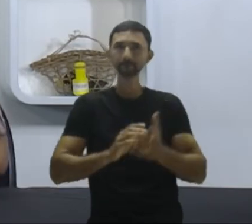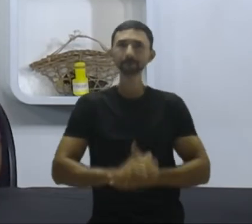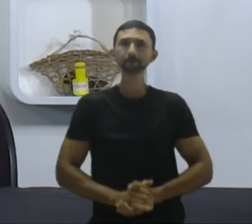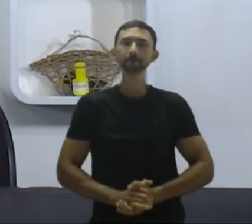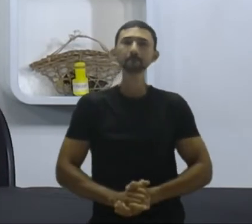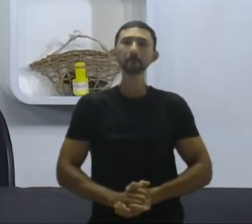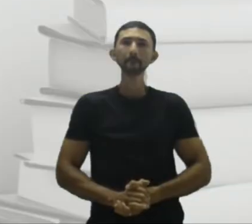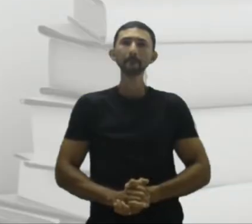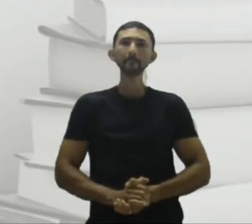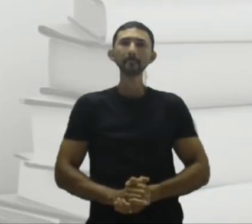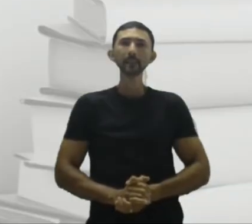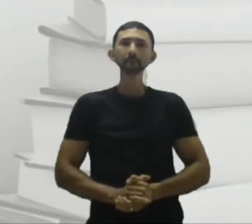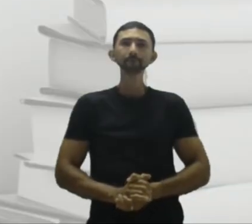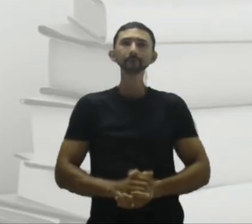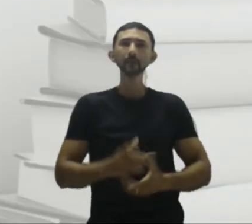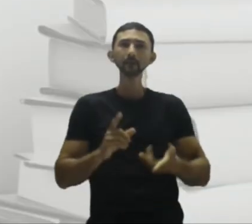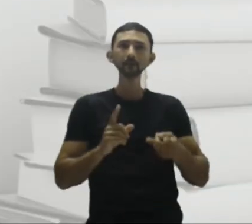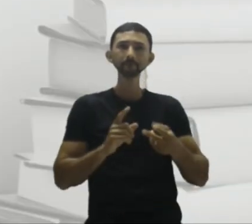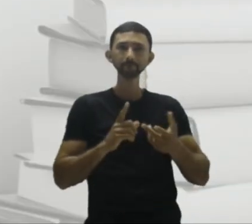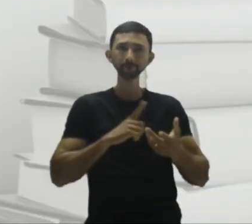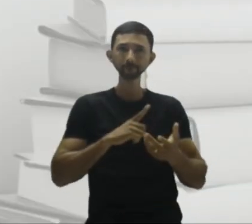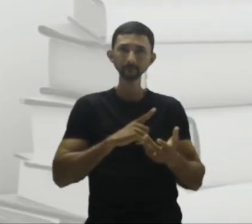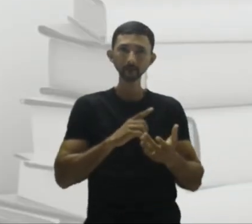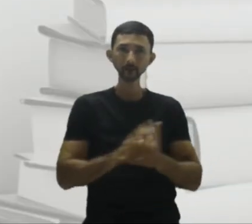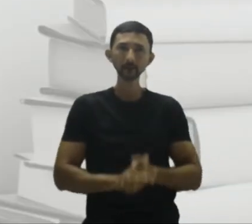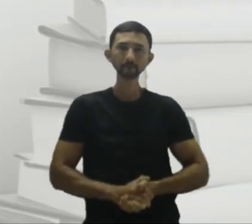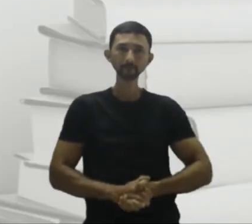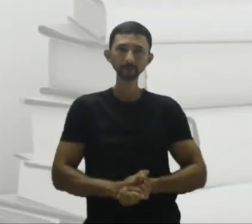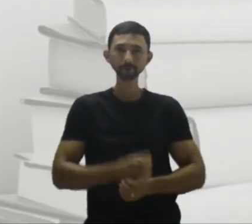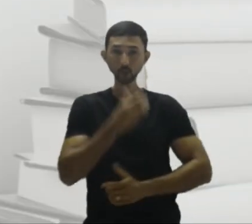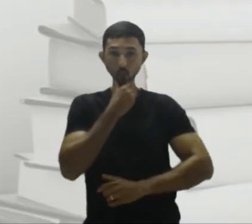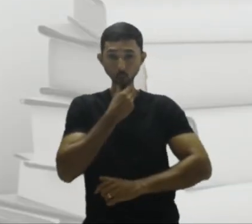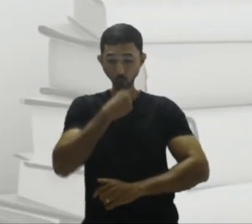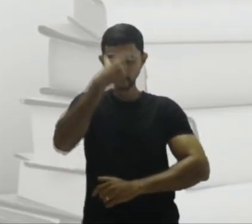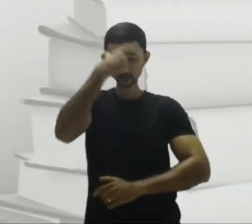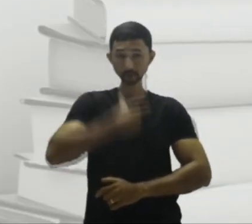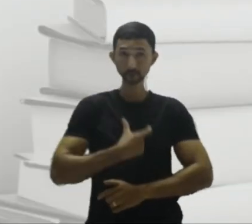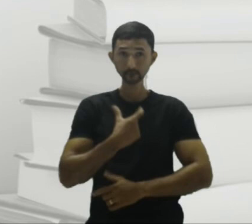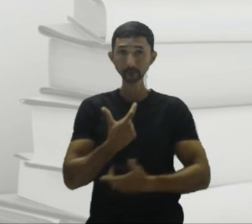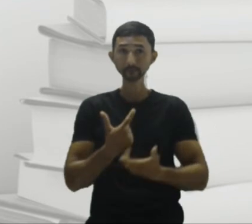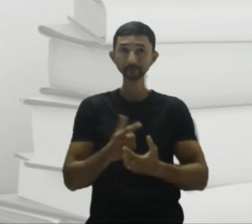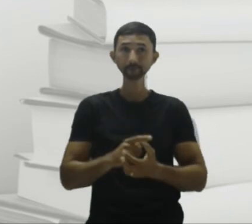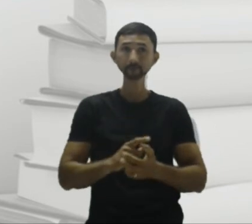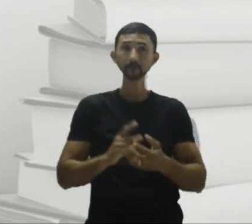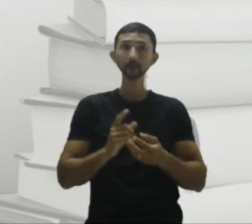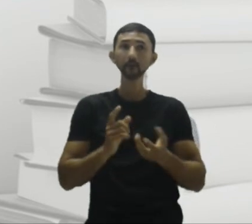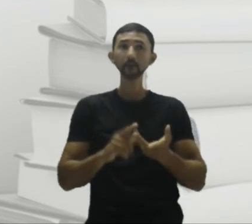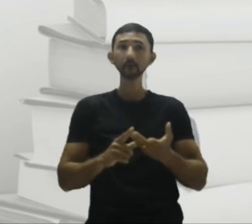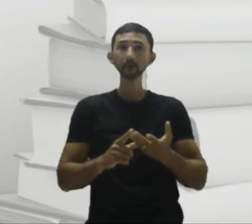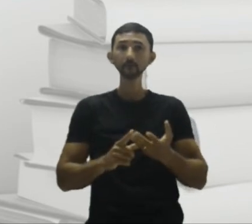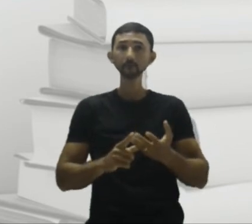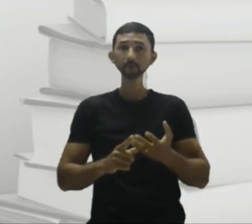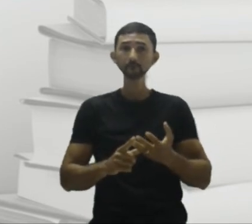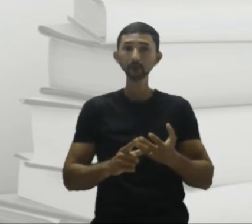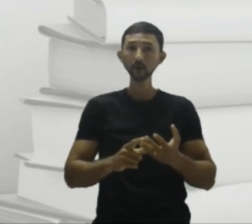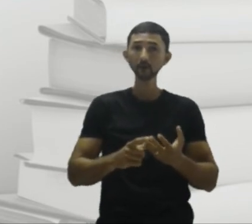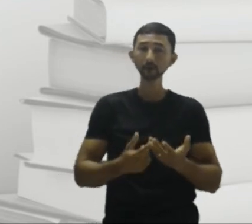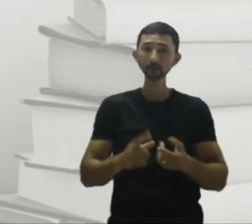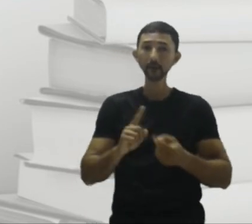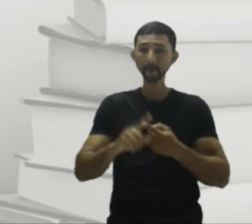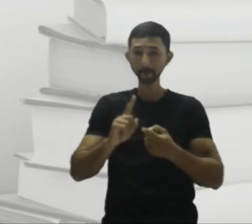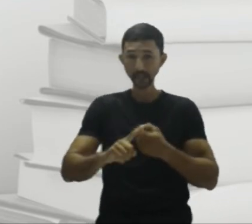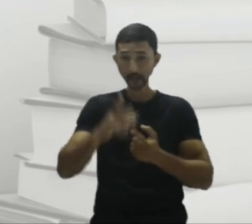cá, nós temos o herói, a presença desse herói, a presença do